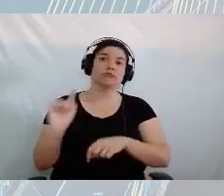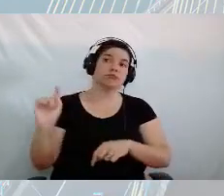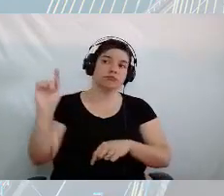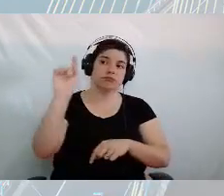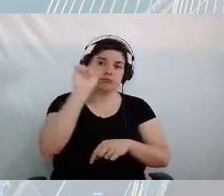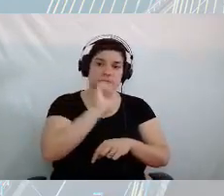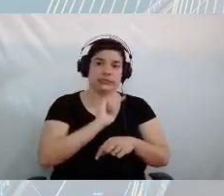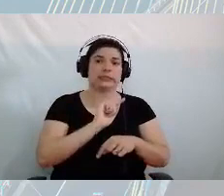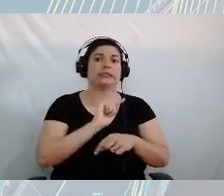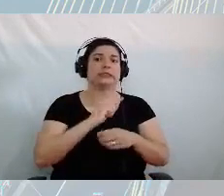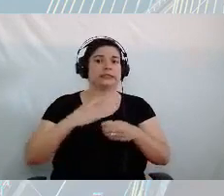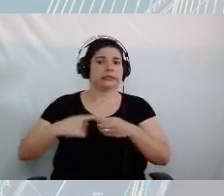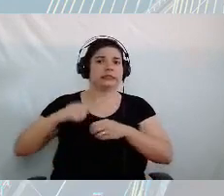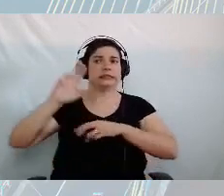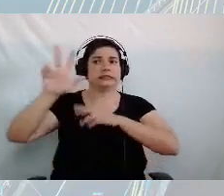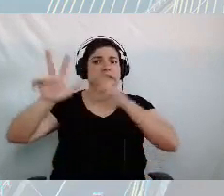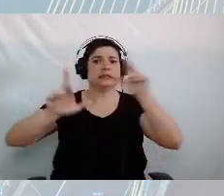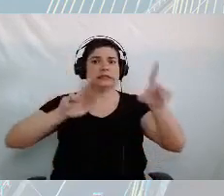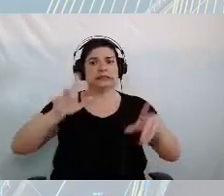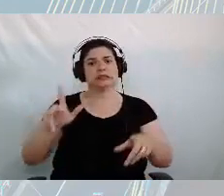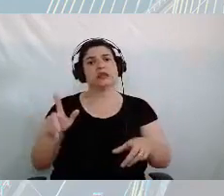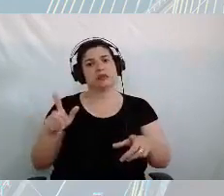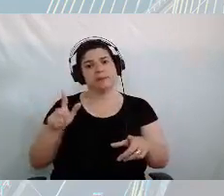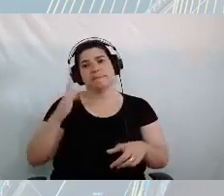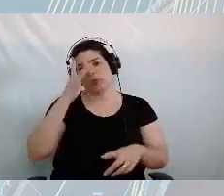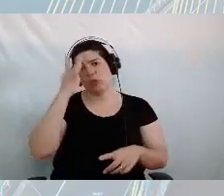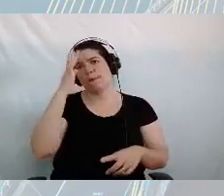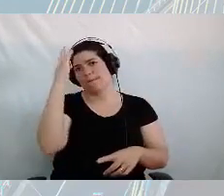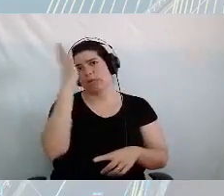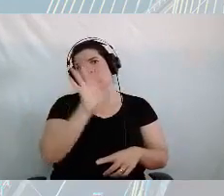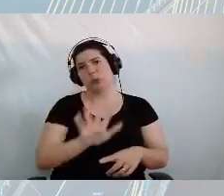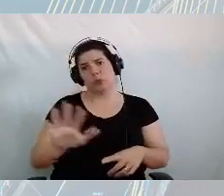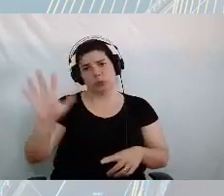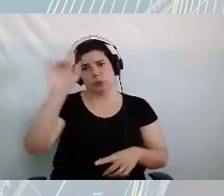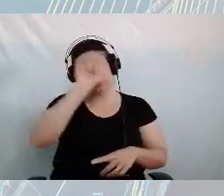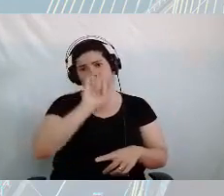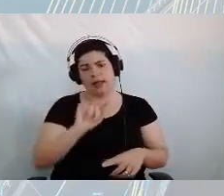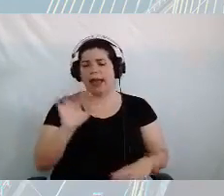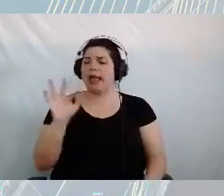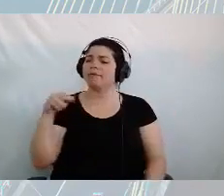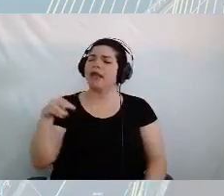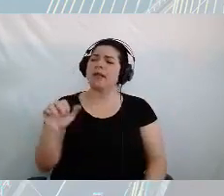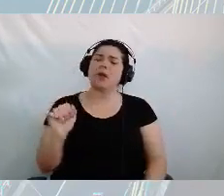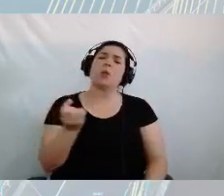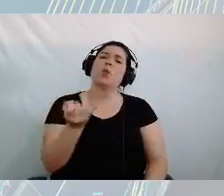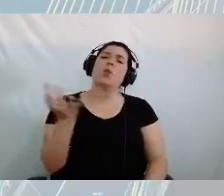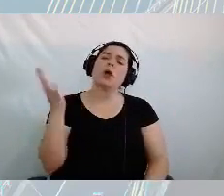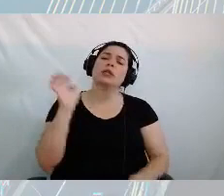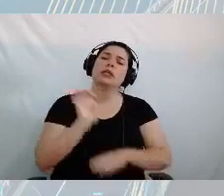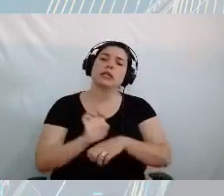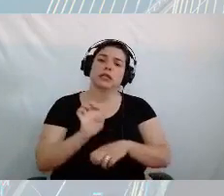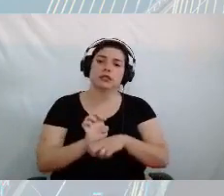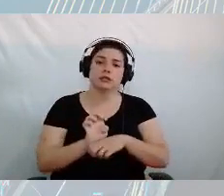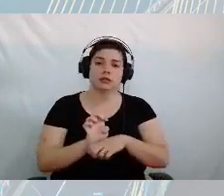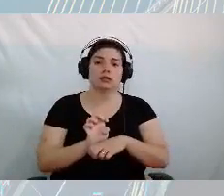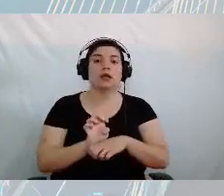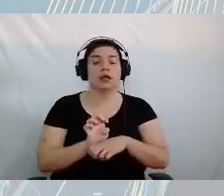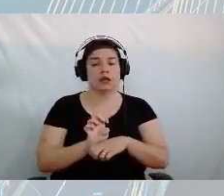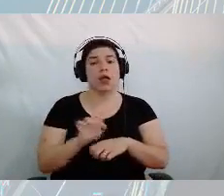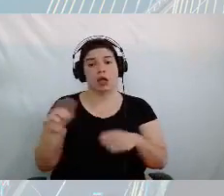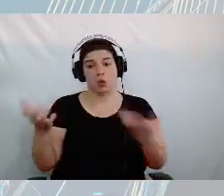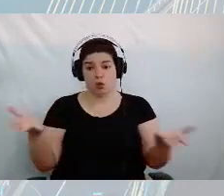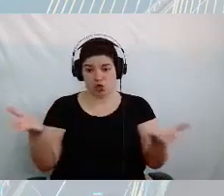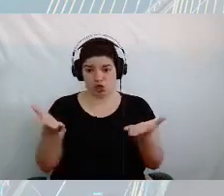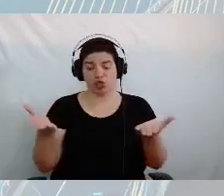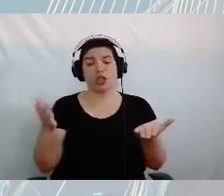cidades diferentes. Muitas pessoas ao redor do Brasil. Jô, a FMA atua em quantos estados? A Fundação atualmente